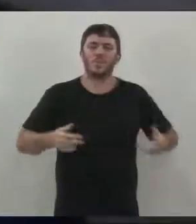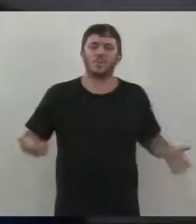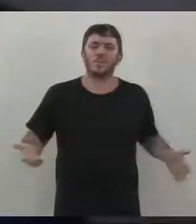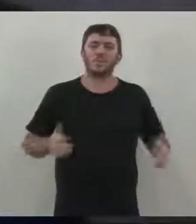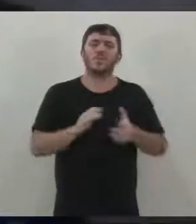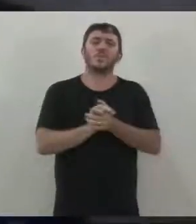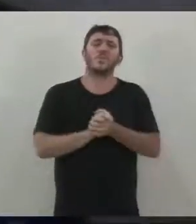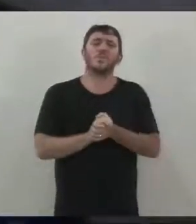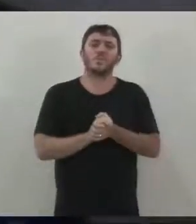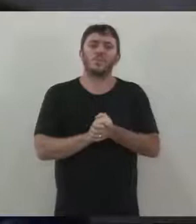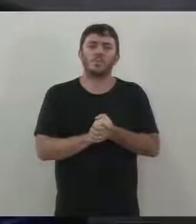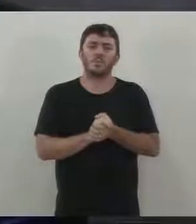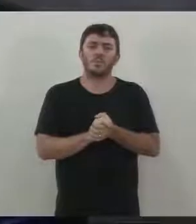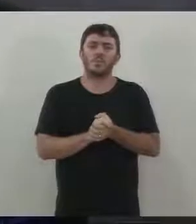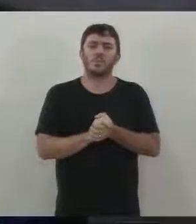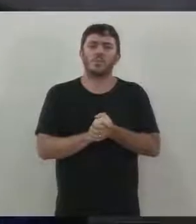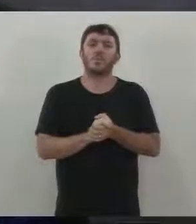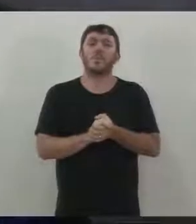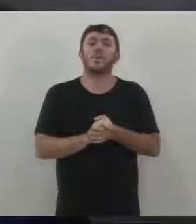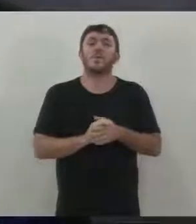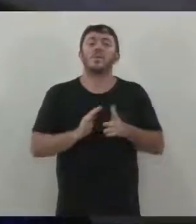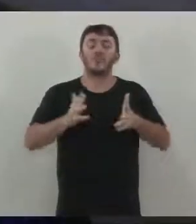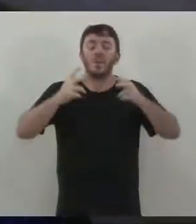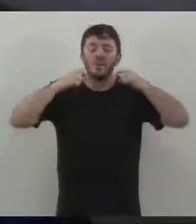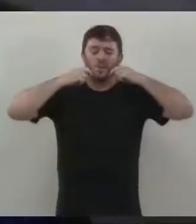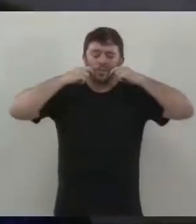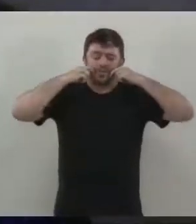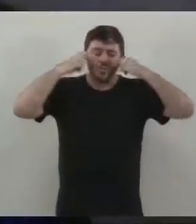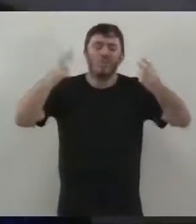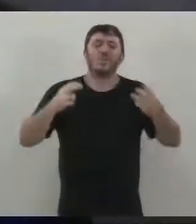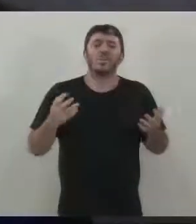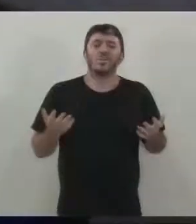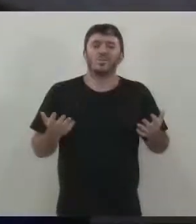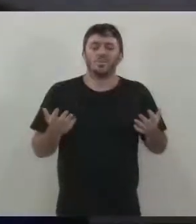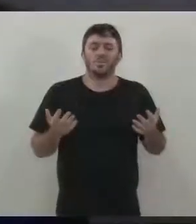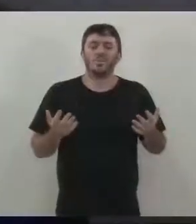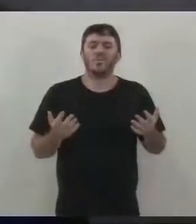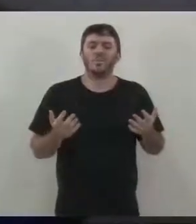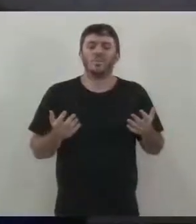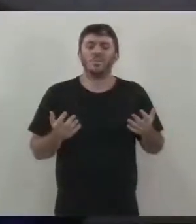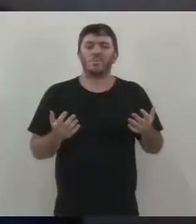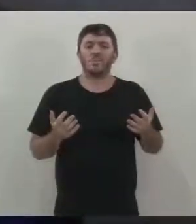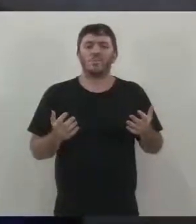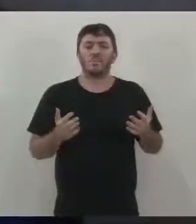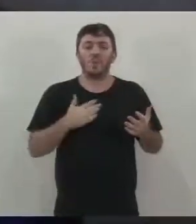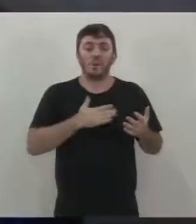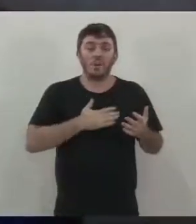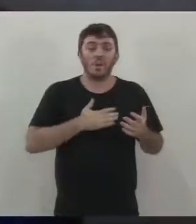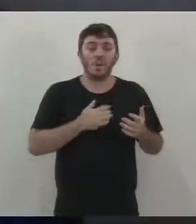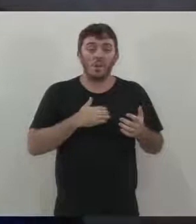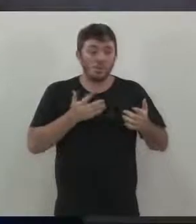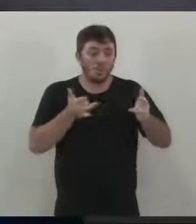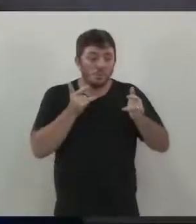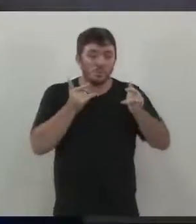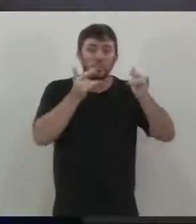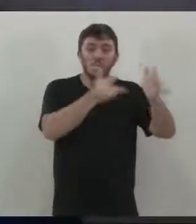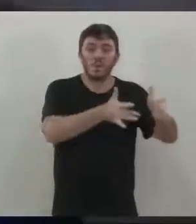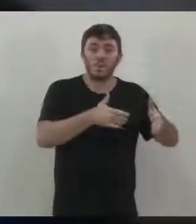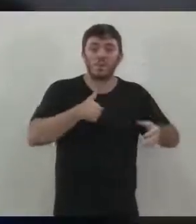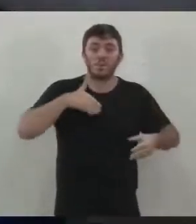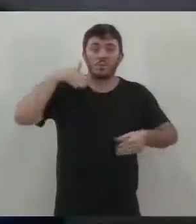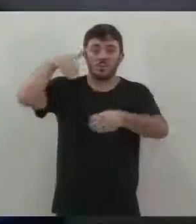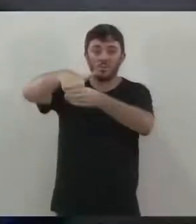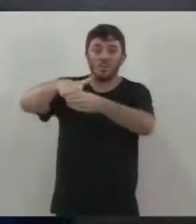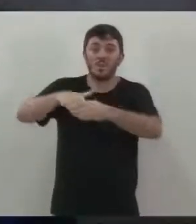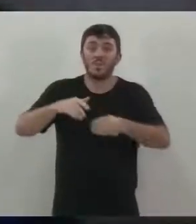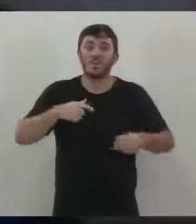Vergonhoso, ridículo, e se eu tivesse que deixar o meu cargo na vereança para terminar todos esses processos, eu deixaria. Se eu tivesse que